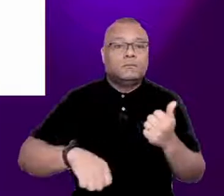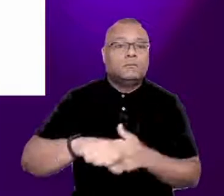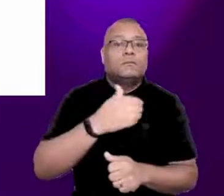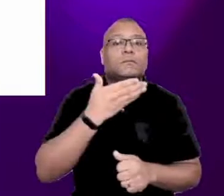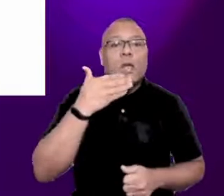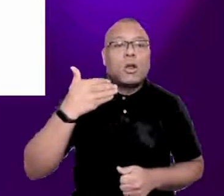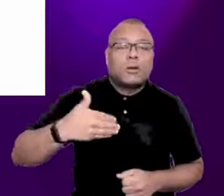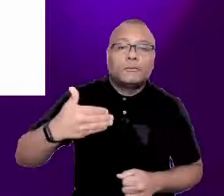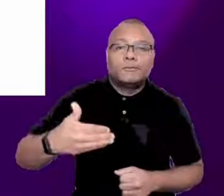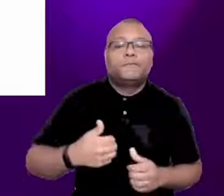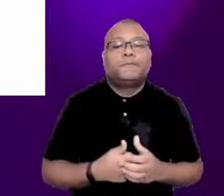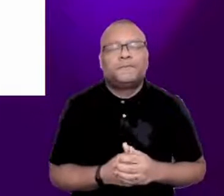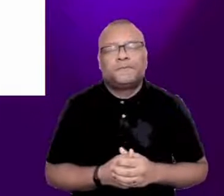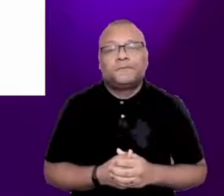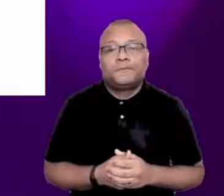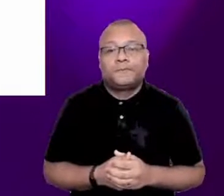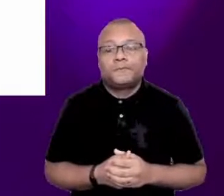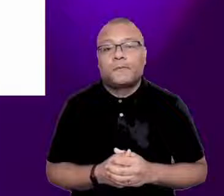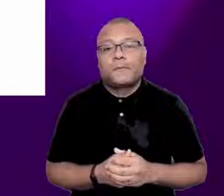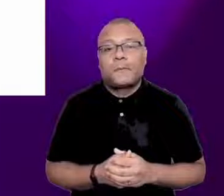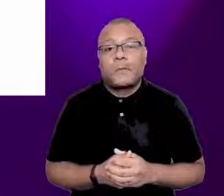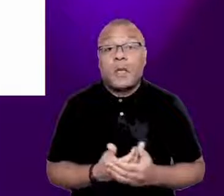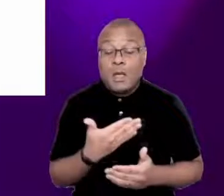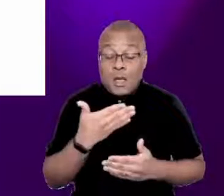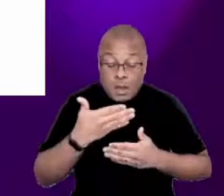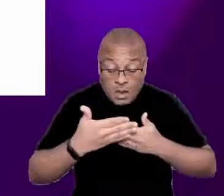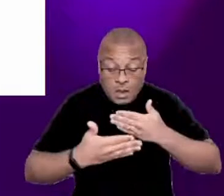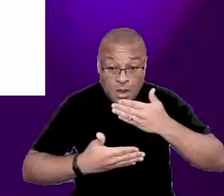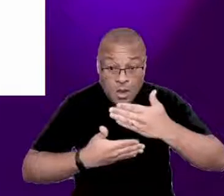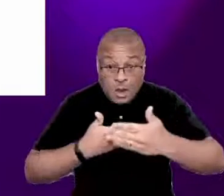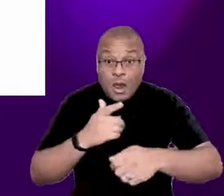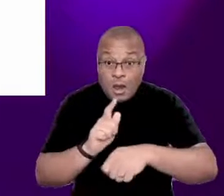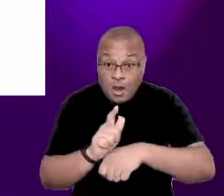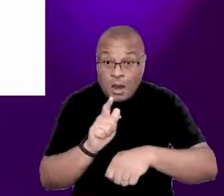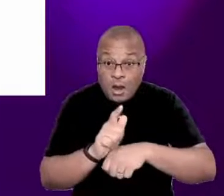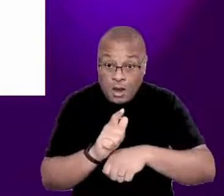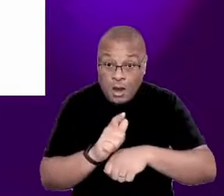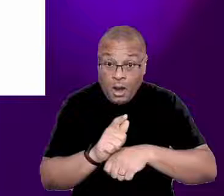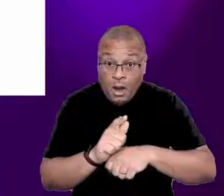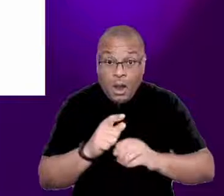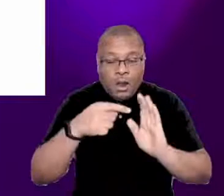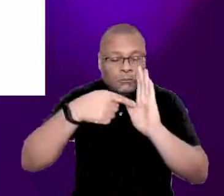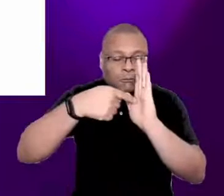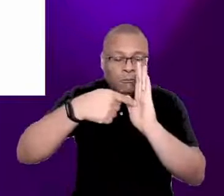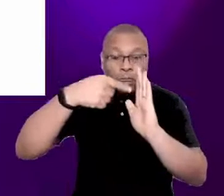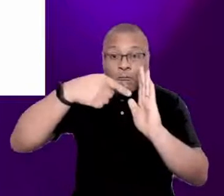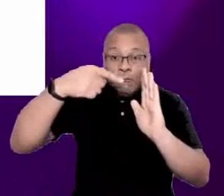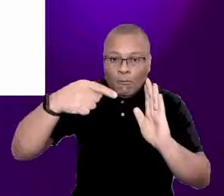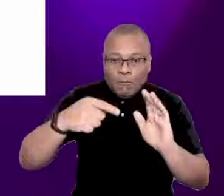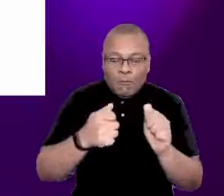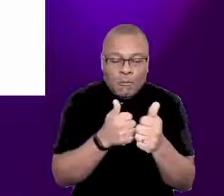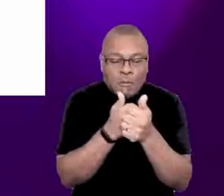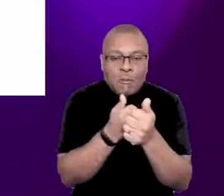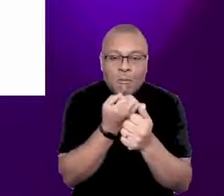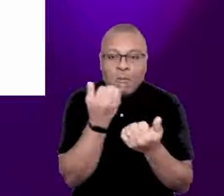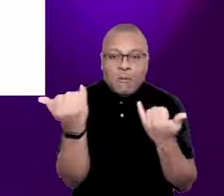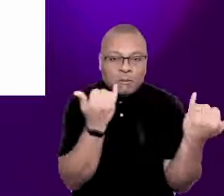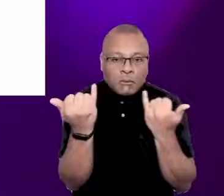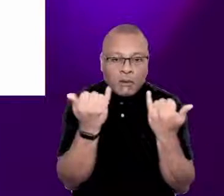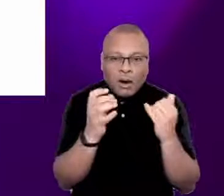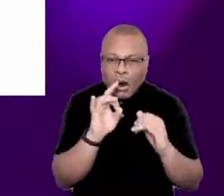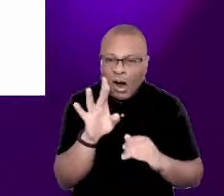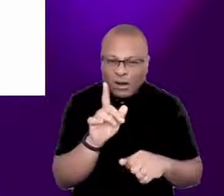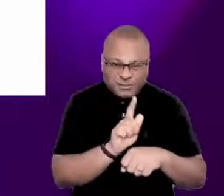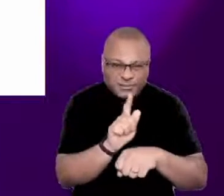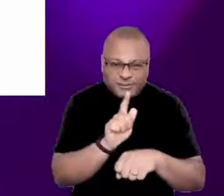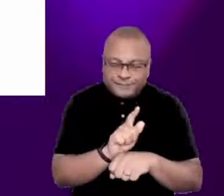melhoria contínua. E que esse processo de gestão por indicadores, por informações, não seja só do gestor,